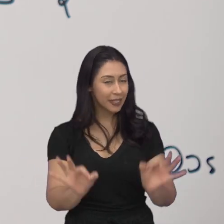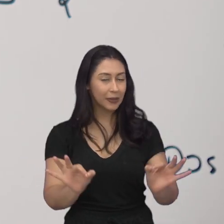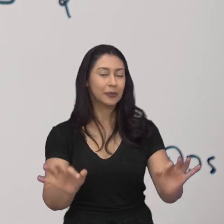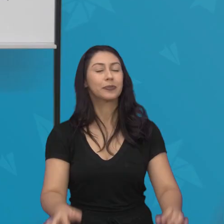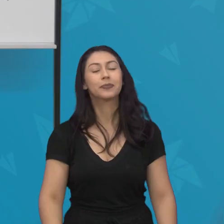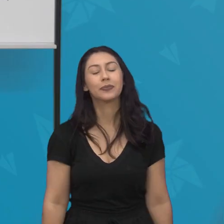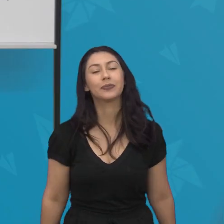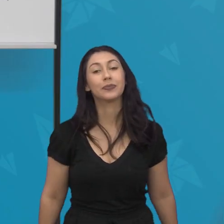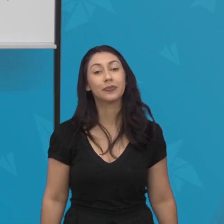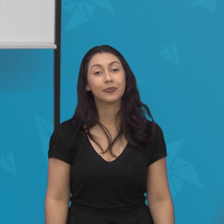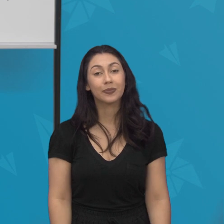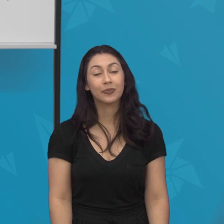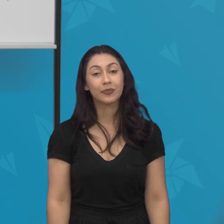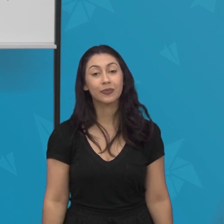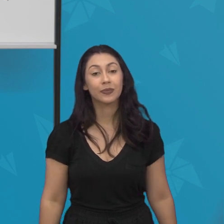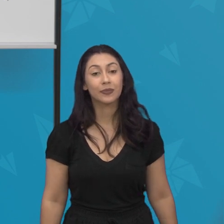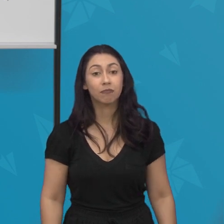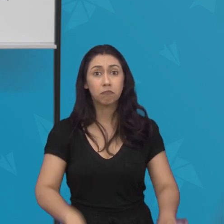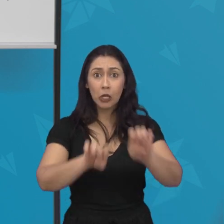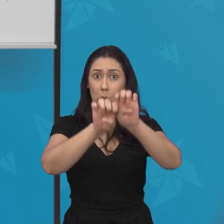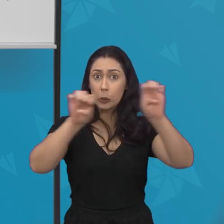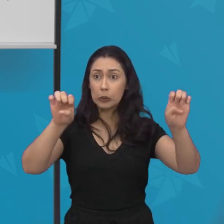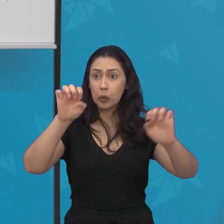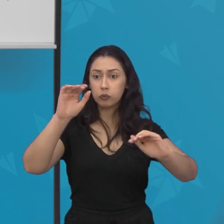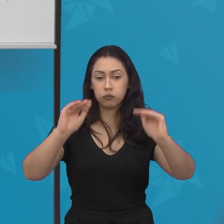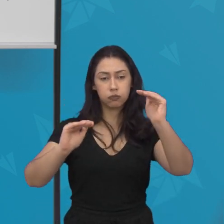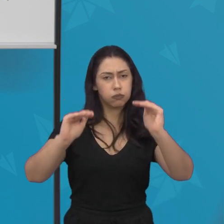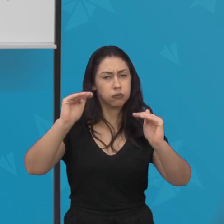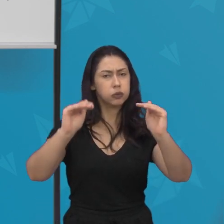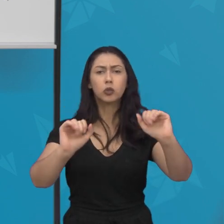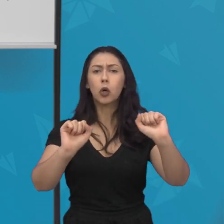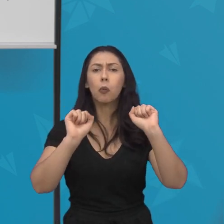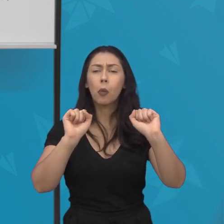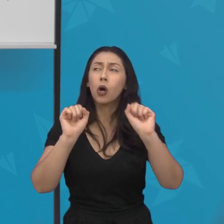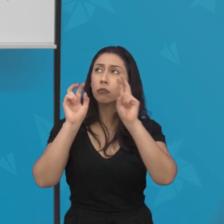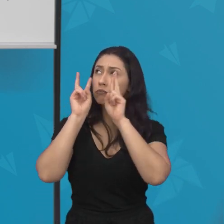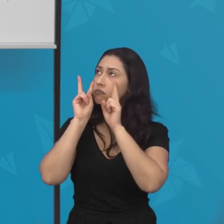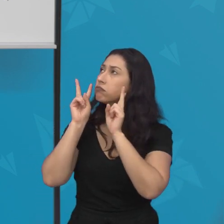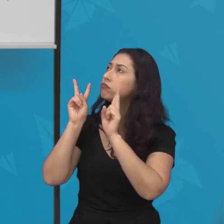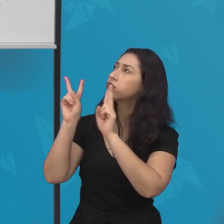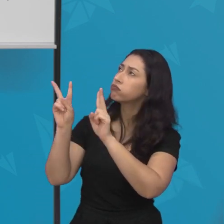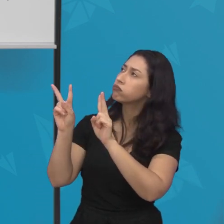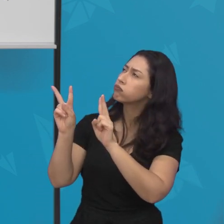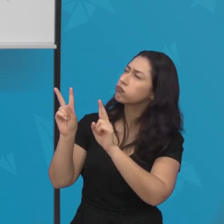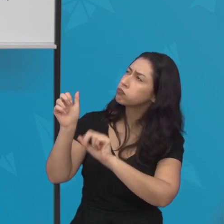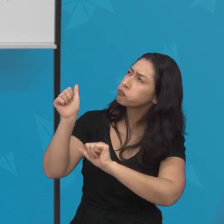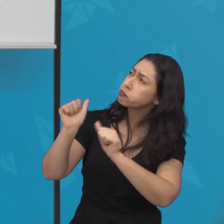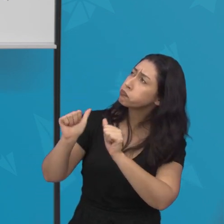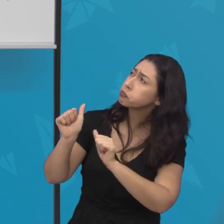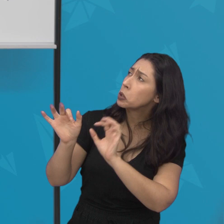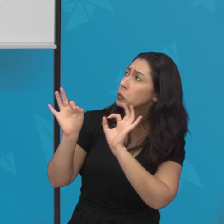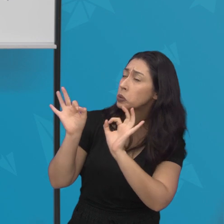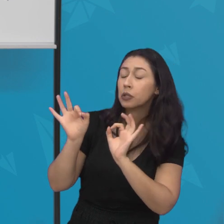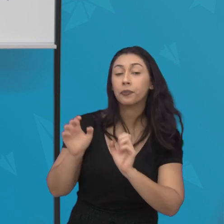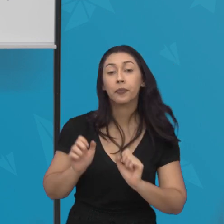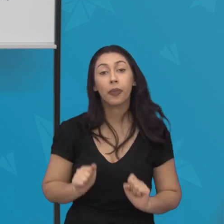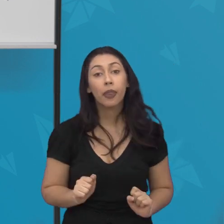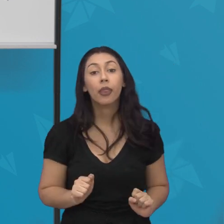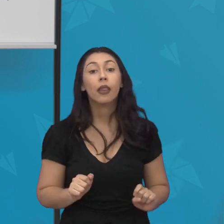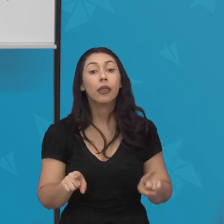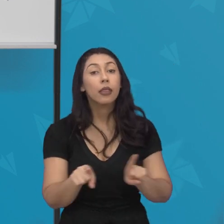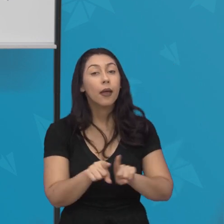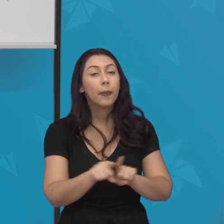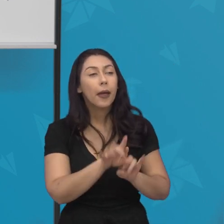pessoal? Bom, equação balanceada, né? Pode conferir tudo bem aí com calma. A gente vê ali, eu deixei mais alguns dados